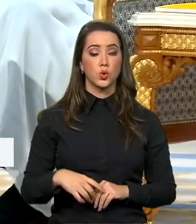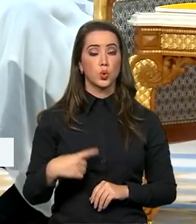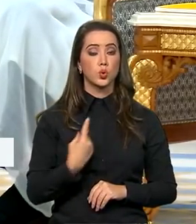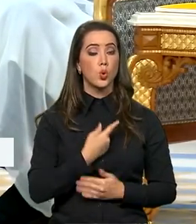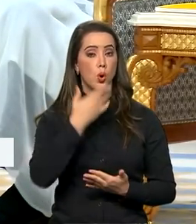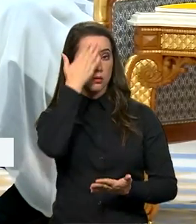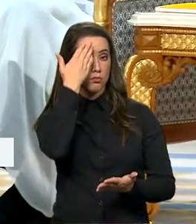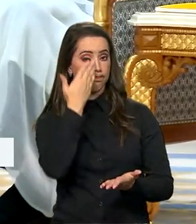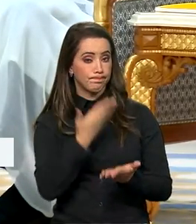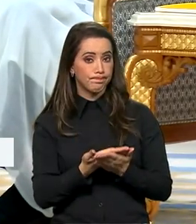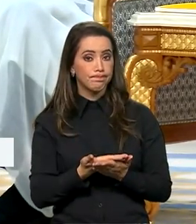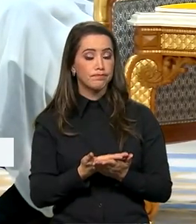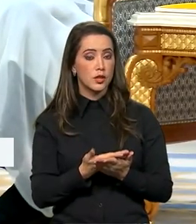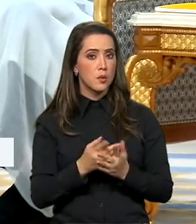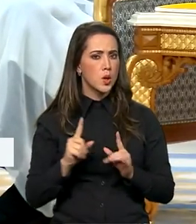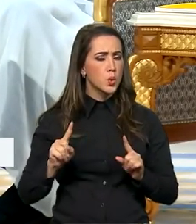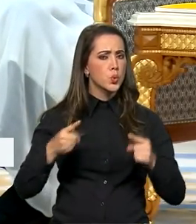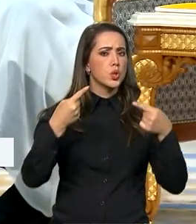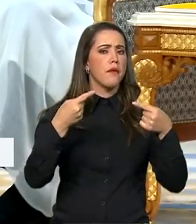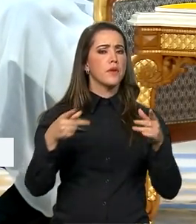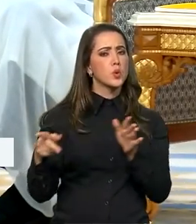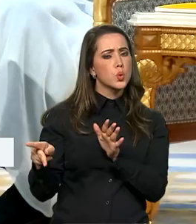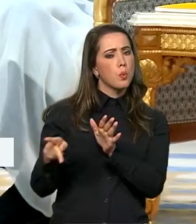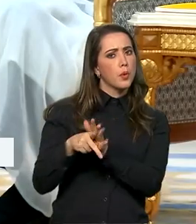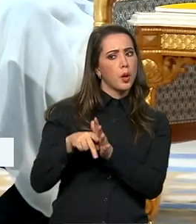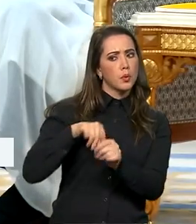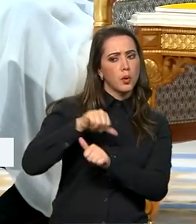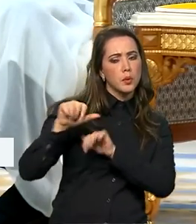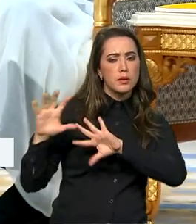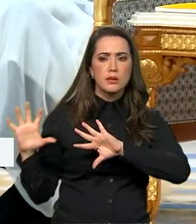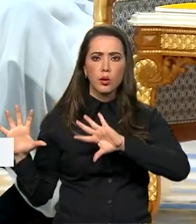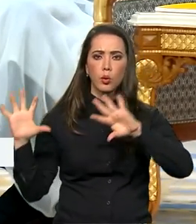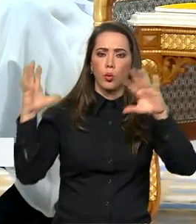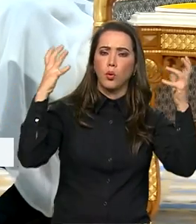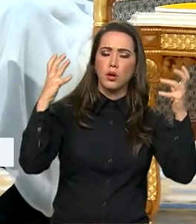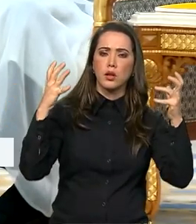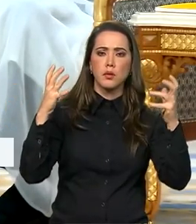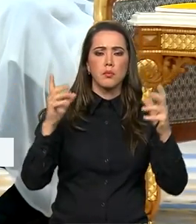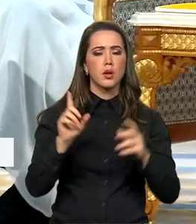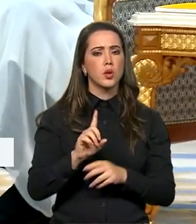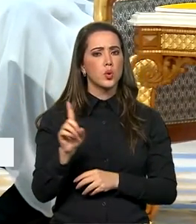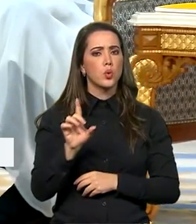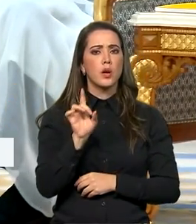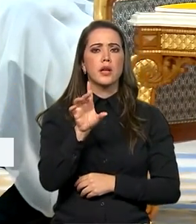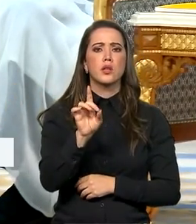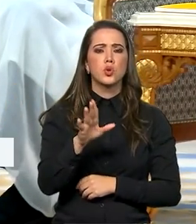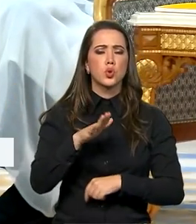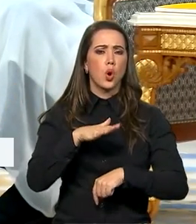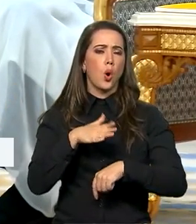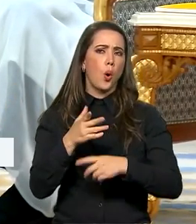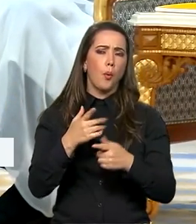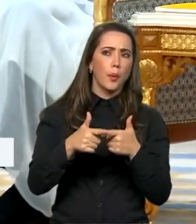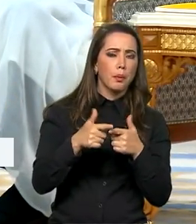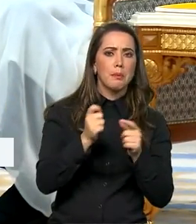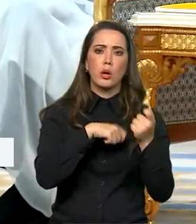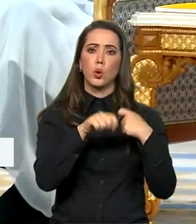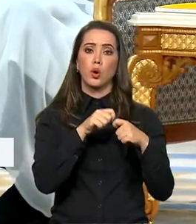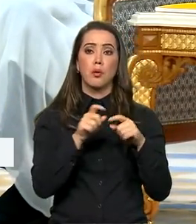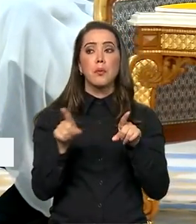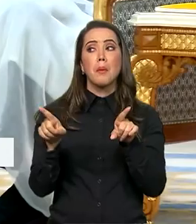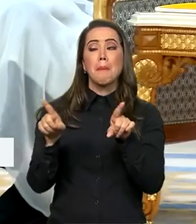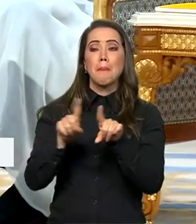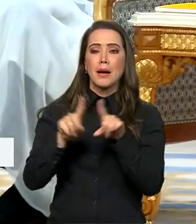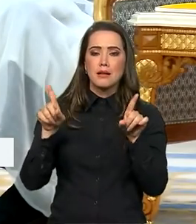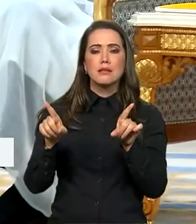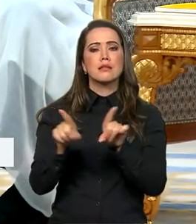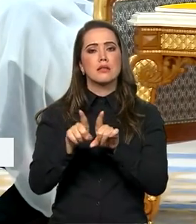Acreditamos que os desafios impostos pelas mudanças climáticas não são apenas de ordem econômica, mas também